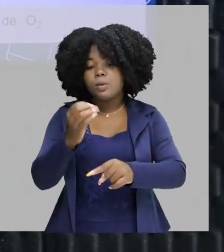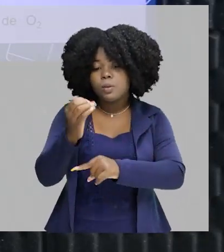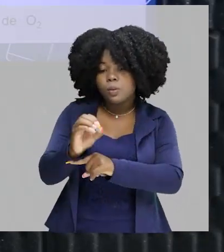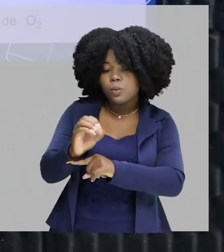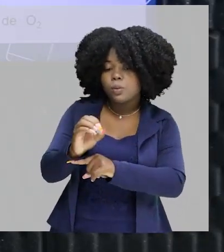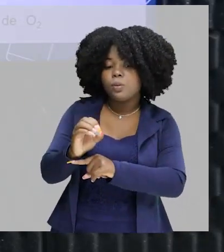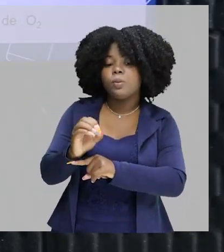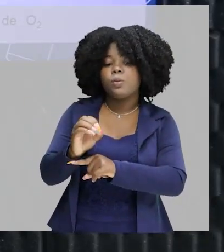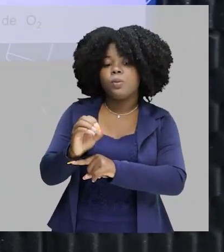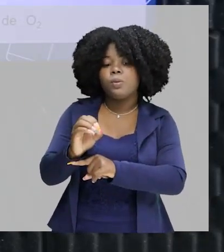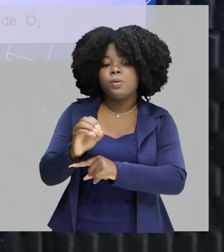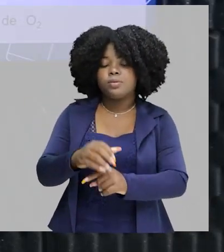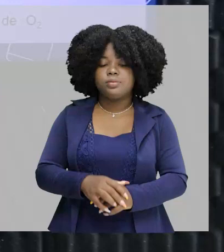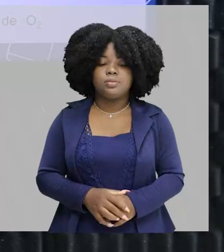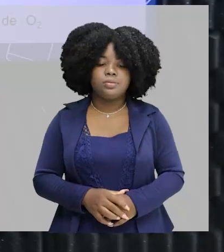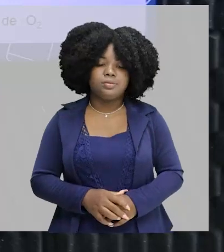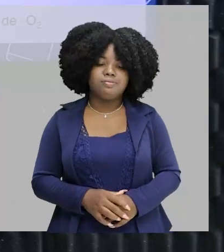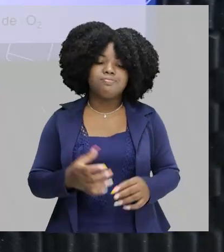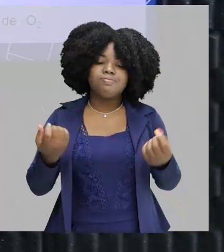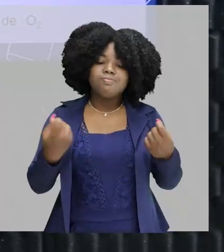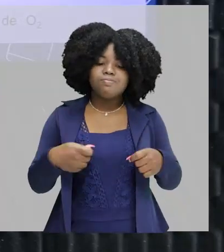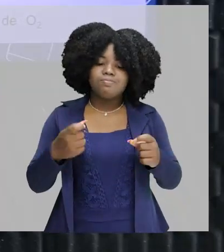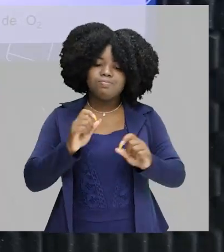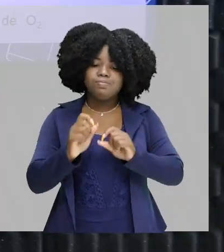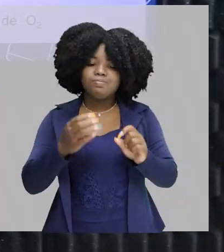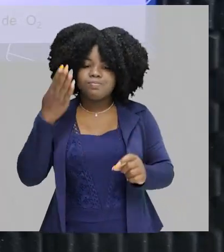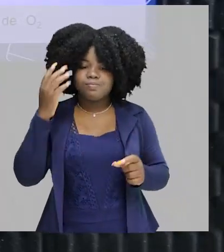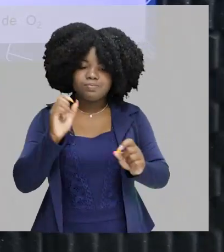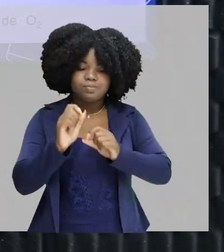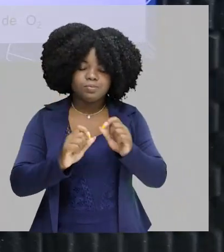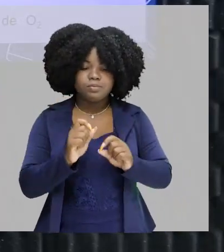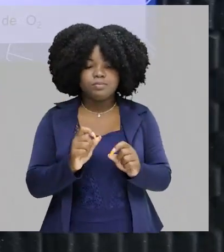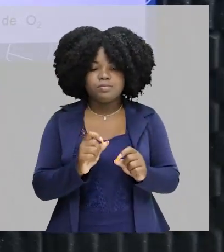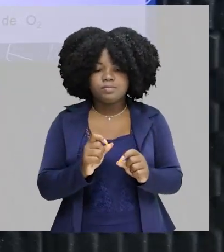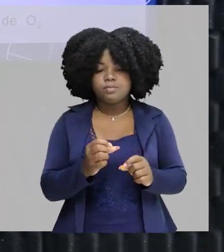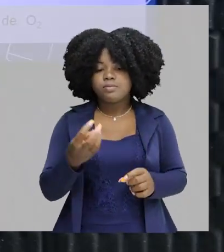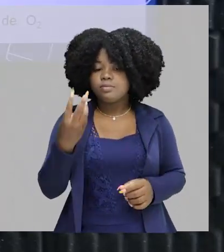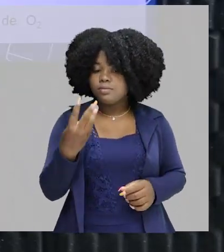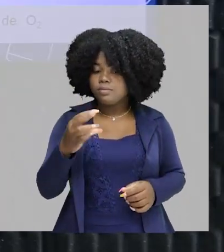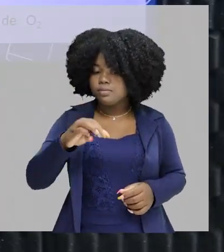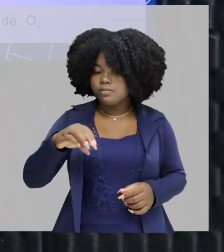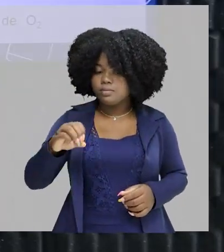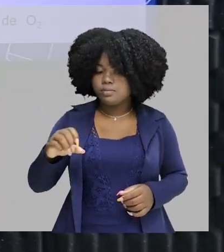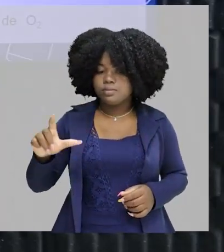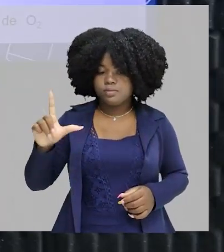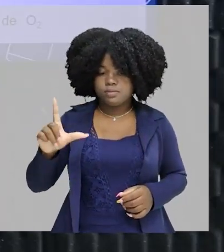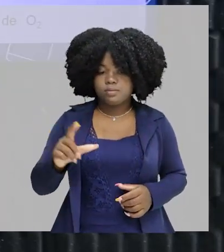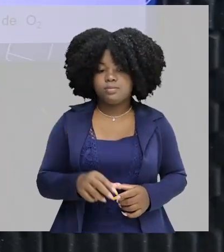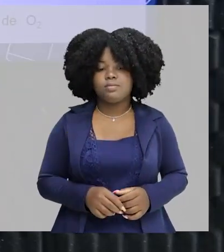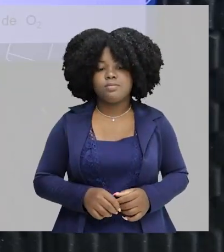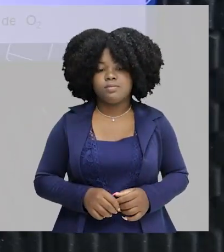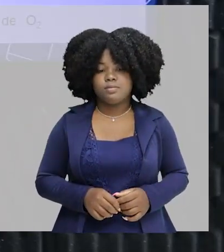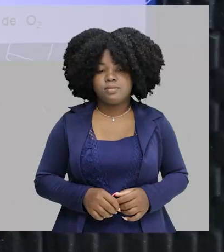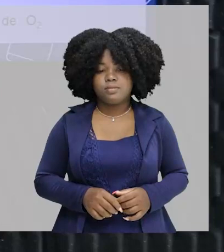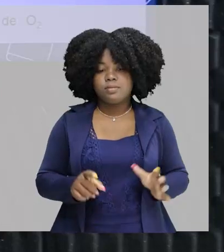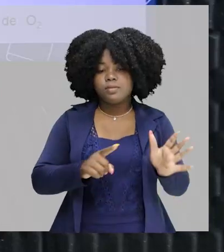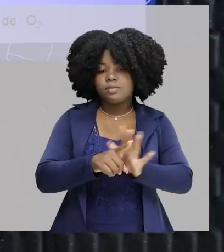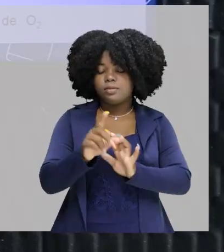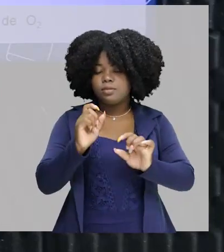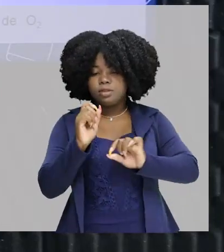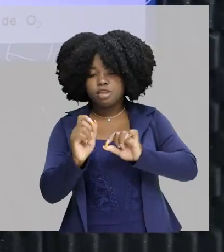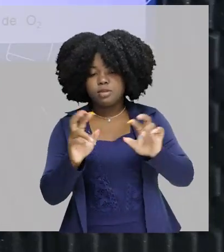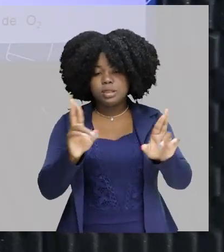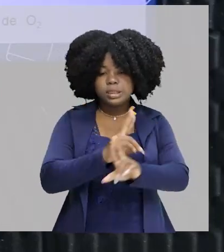oxigênio, certo? E a gente percebe que nós temos 3 mols de oxigênio. E a pergunta